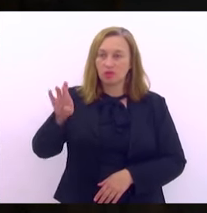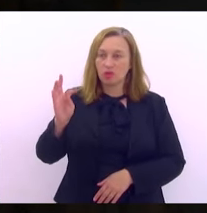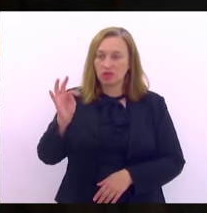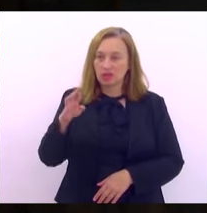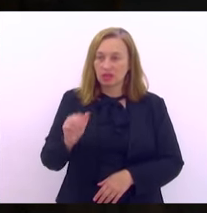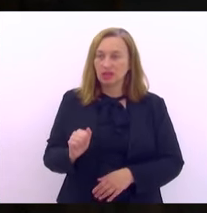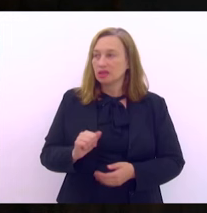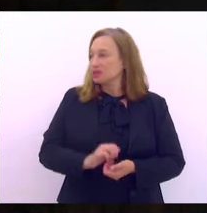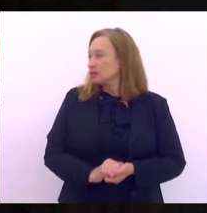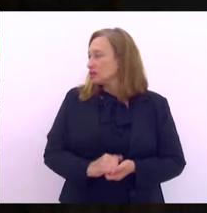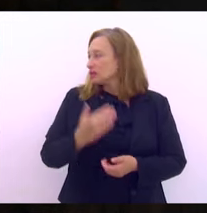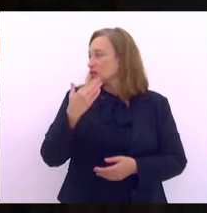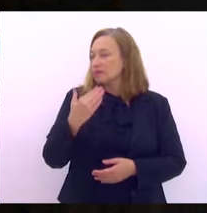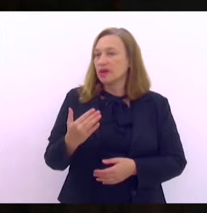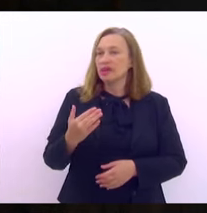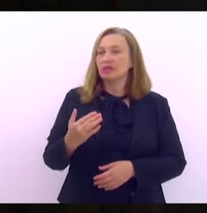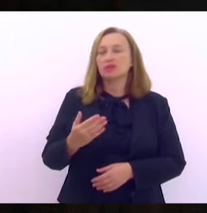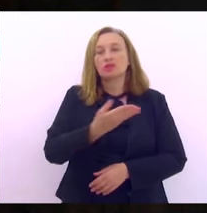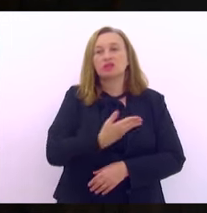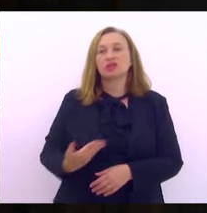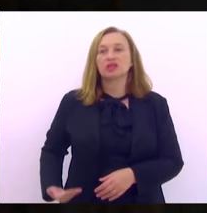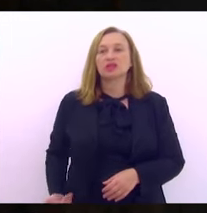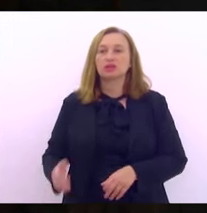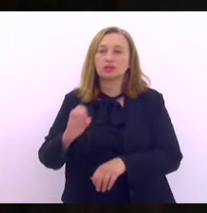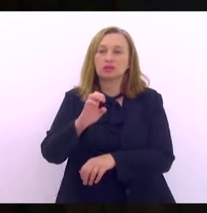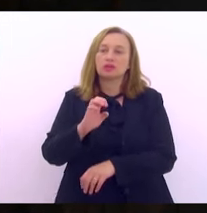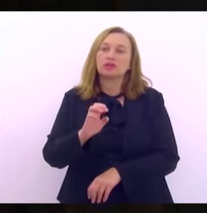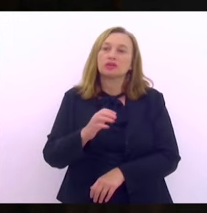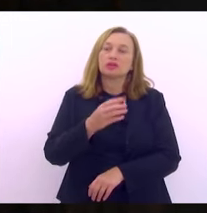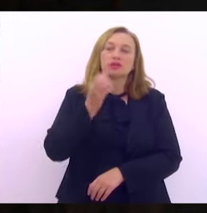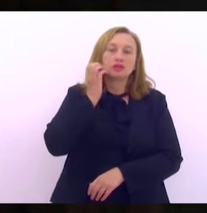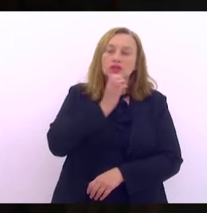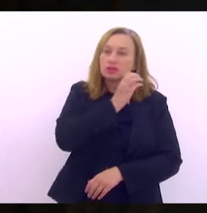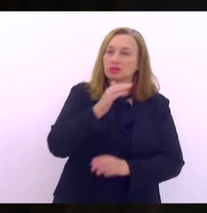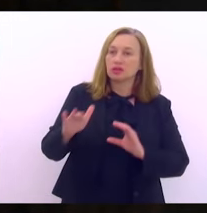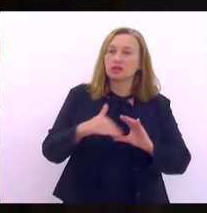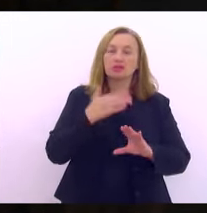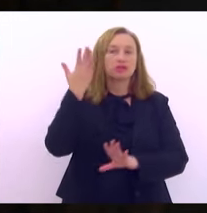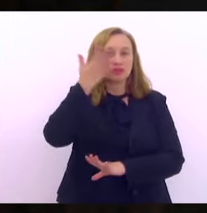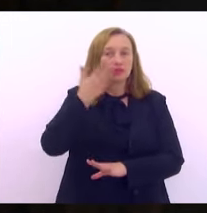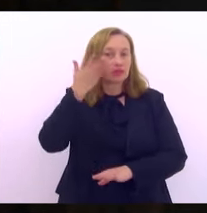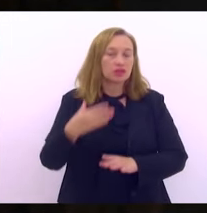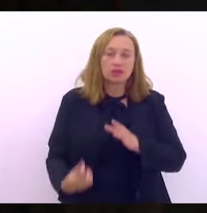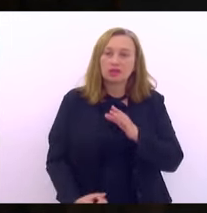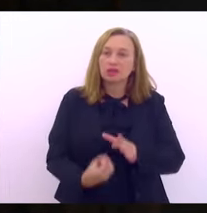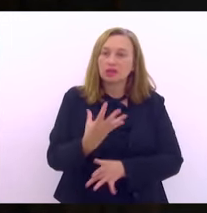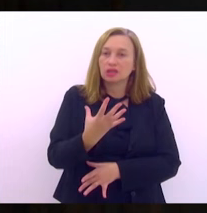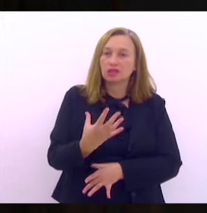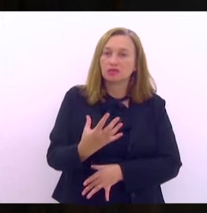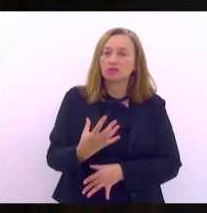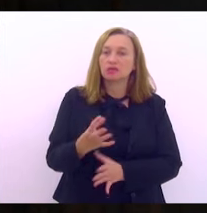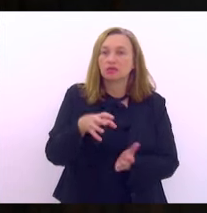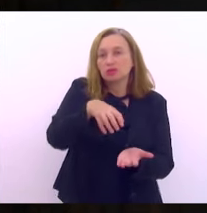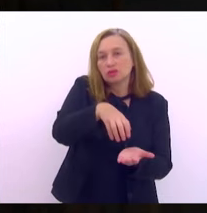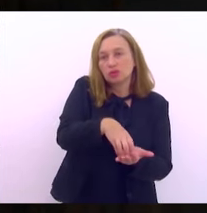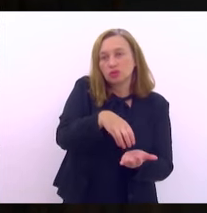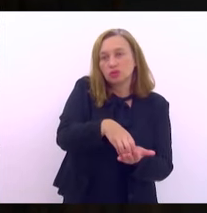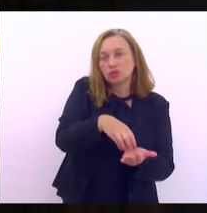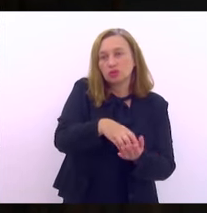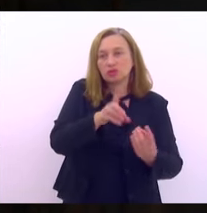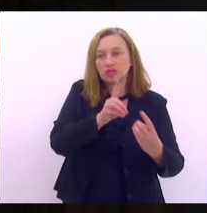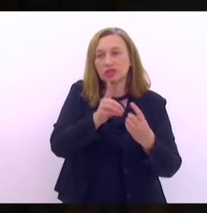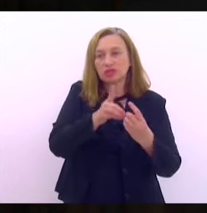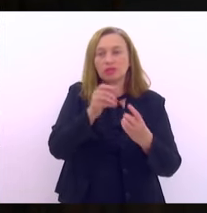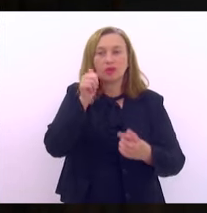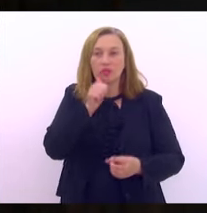que solicita ao excelentíssimo senhor governador Cláudio Castro o envio de mensagem dispondo sobre a criação de um núcleo de atendimento à